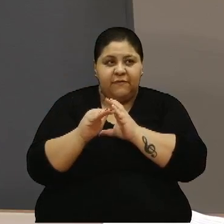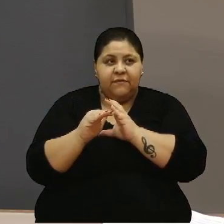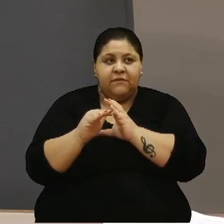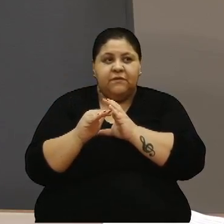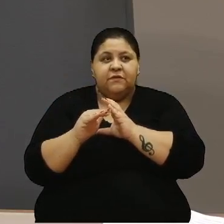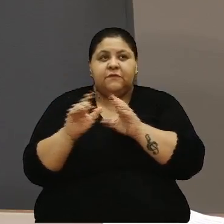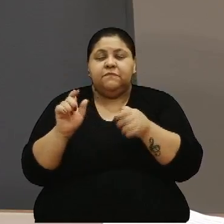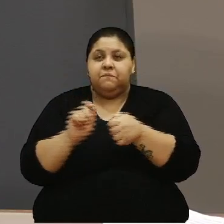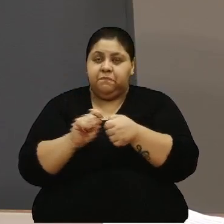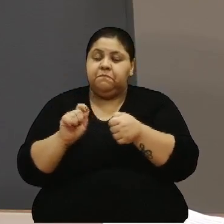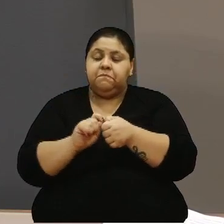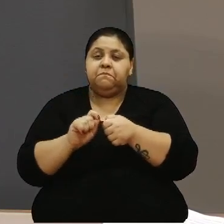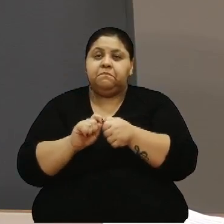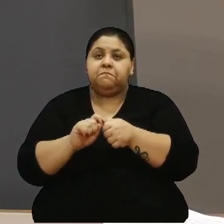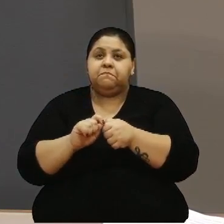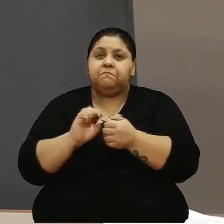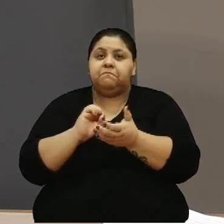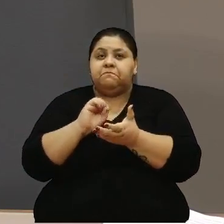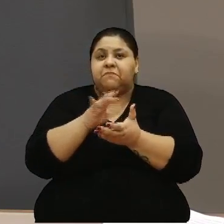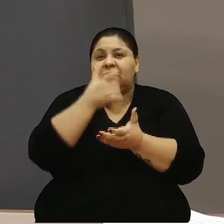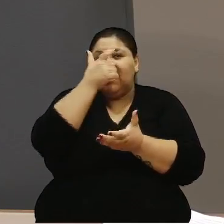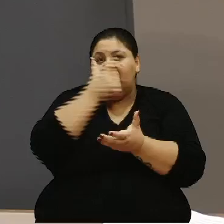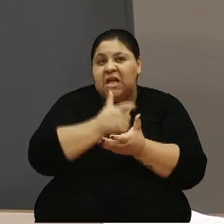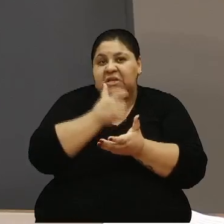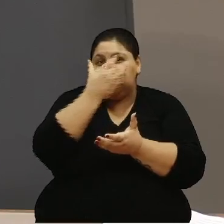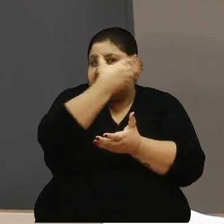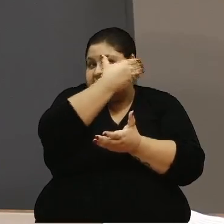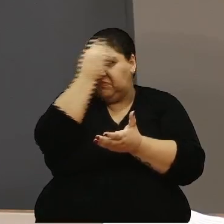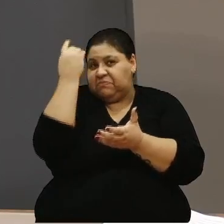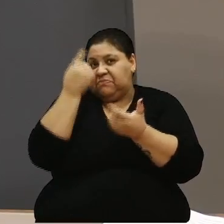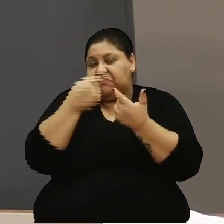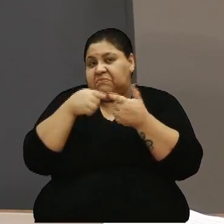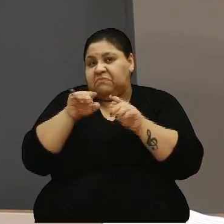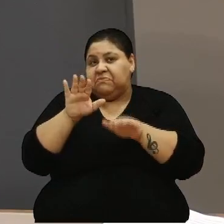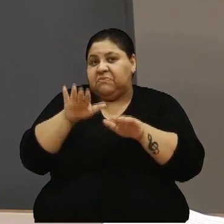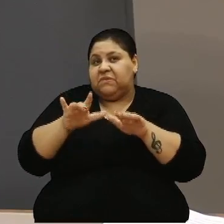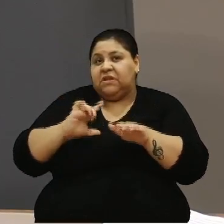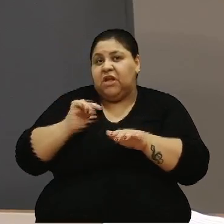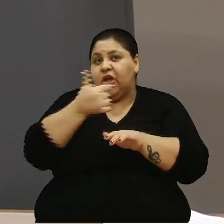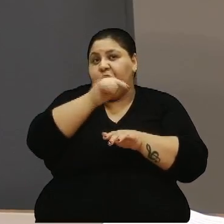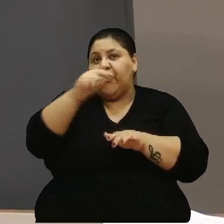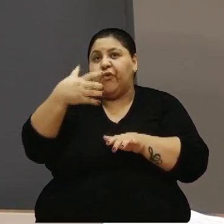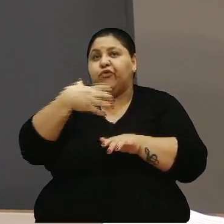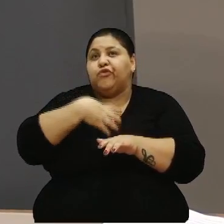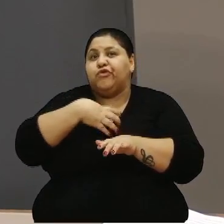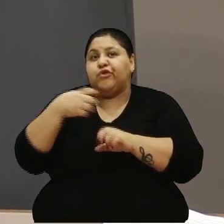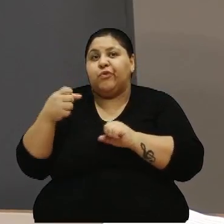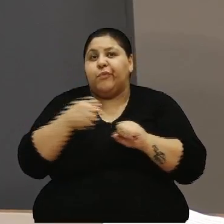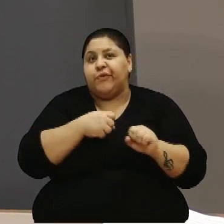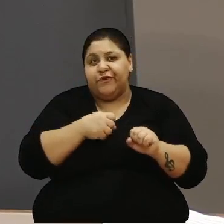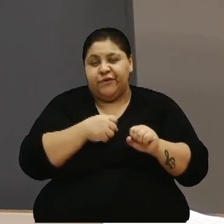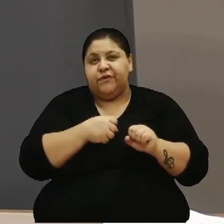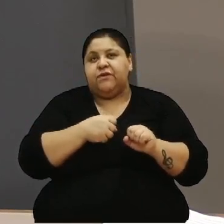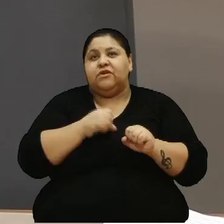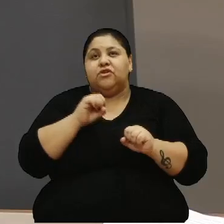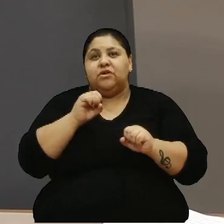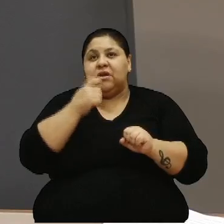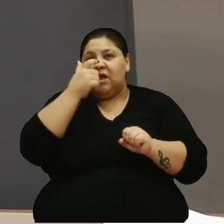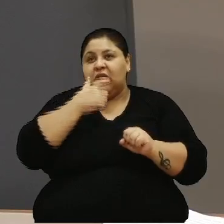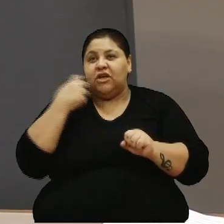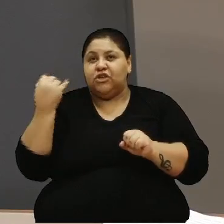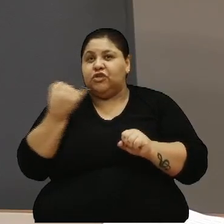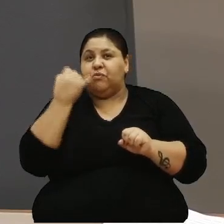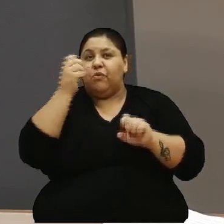feito sim esses convites aí para nós e acho que passou meio batido, mas enfim, de repente tem alguma outra situação em que tenha sido discutida. Mas só isso eu achei importante deixar